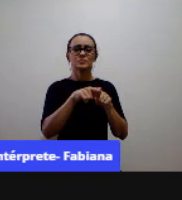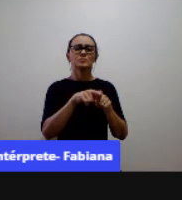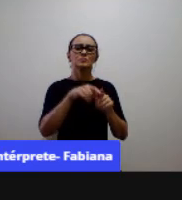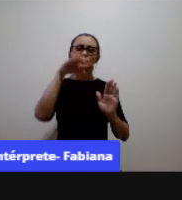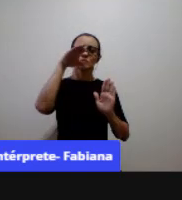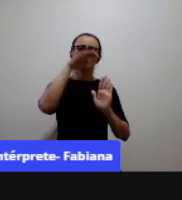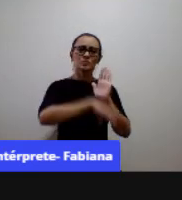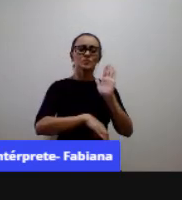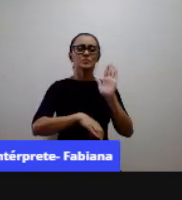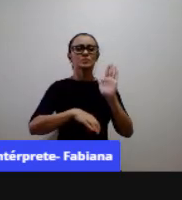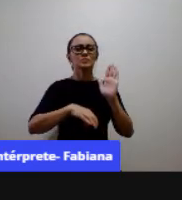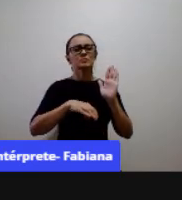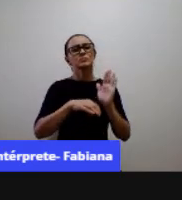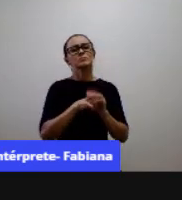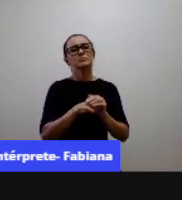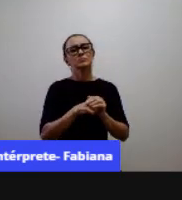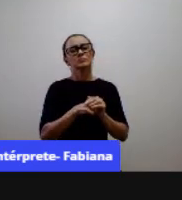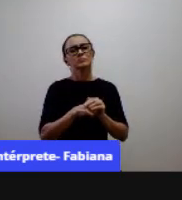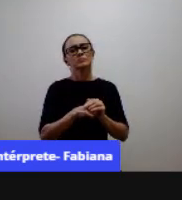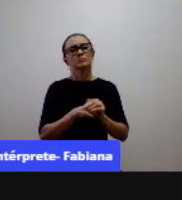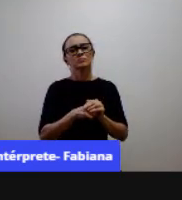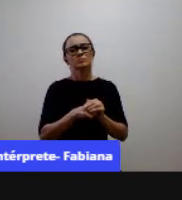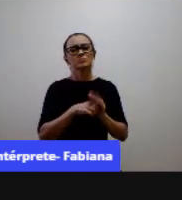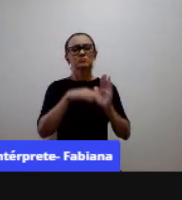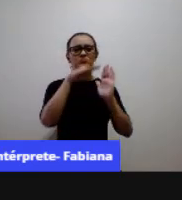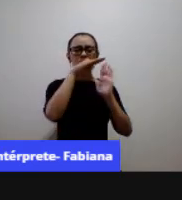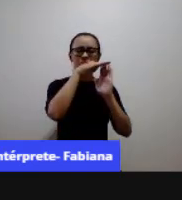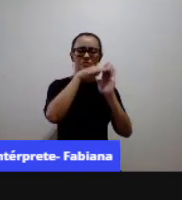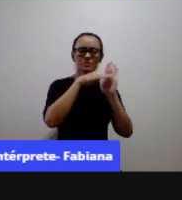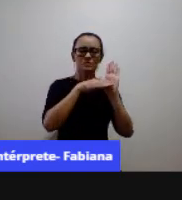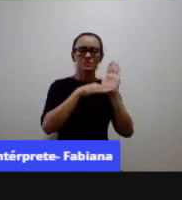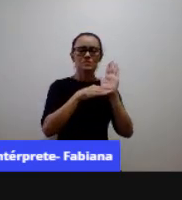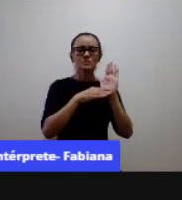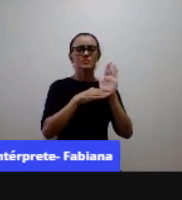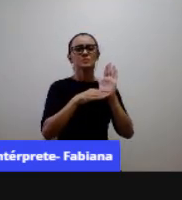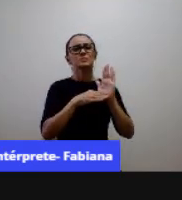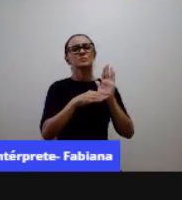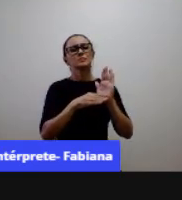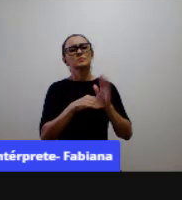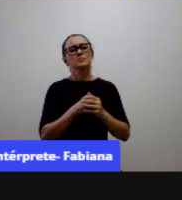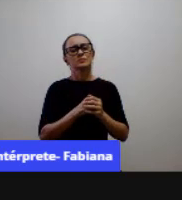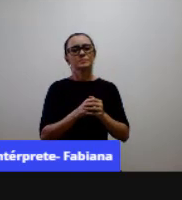Das diretrizes e bases curriculares, que é bastante